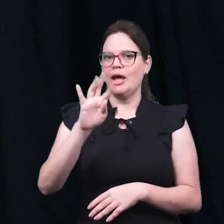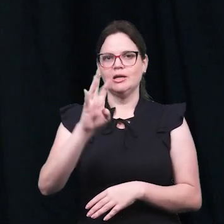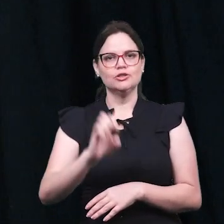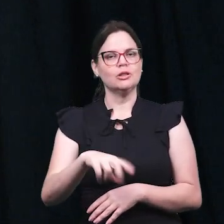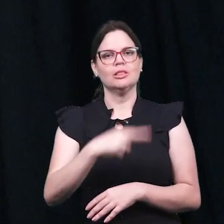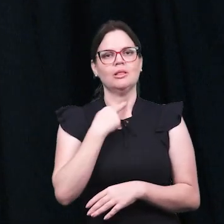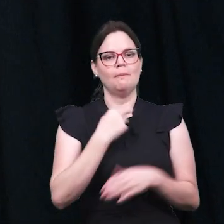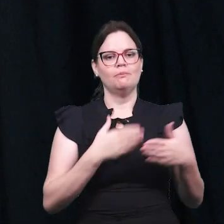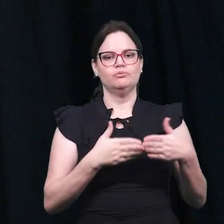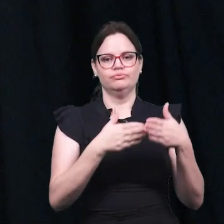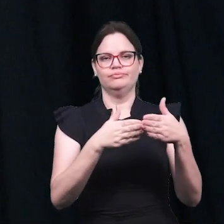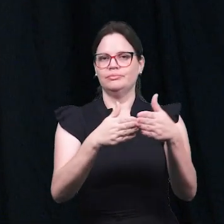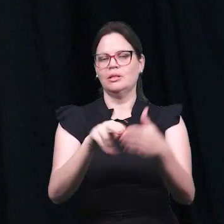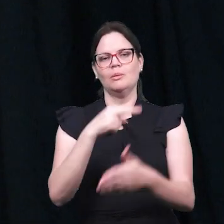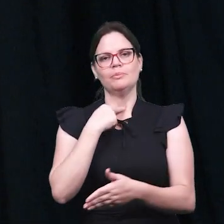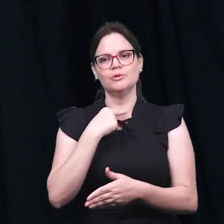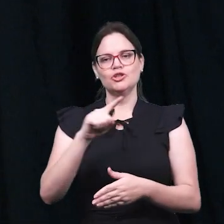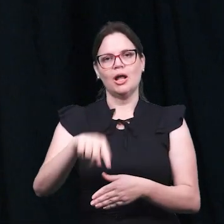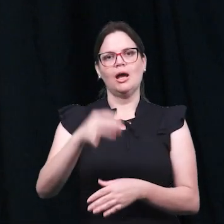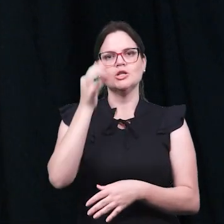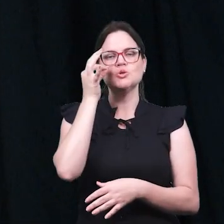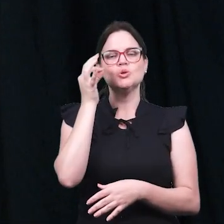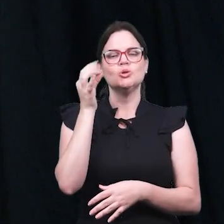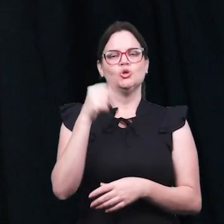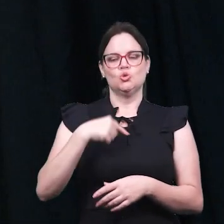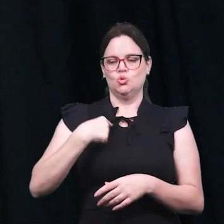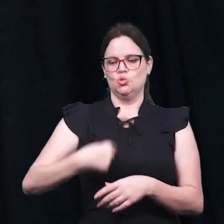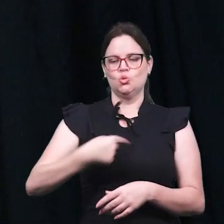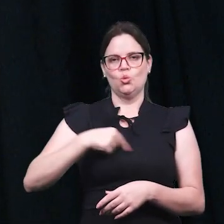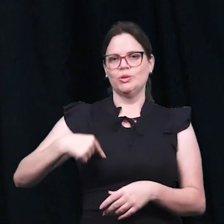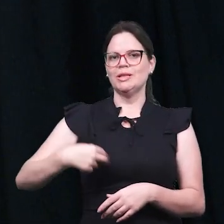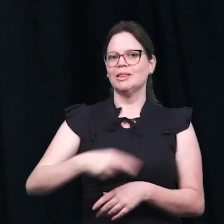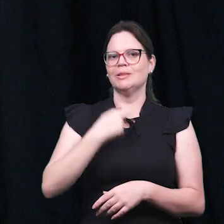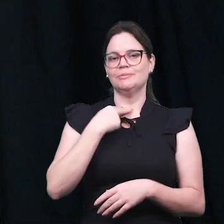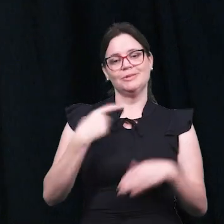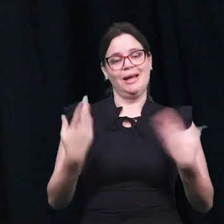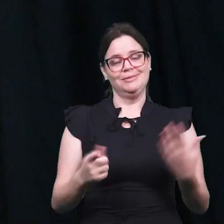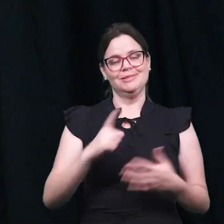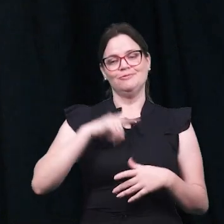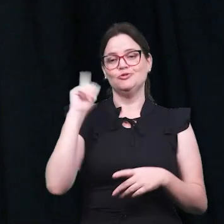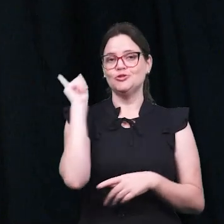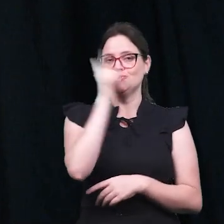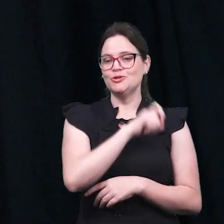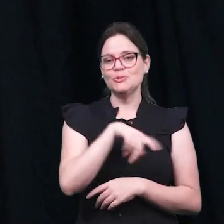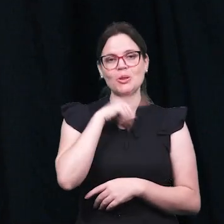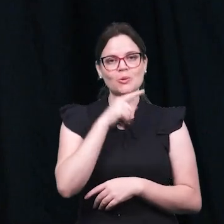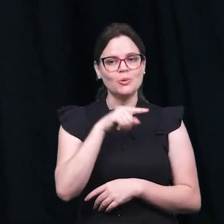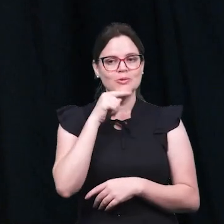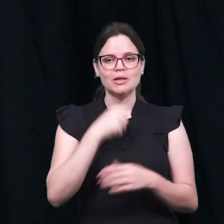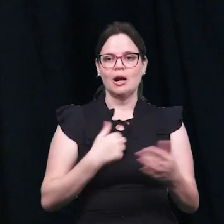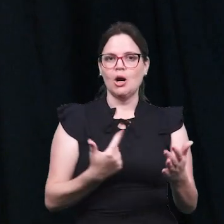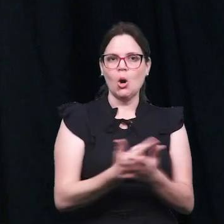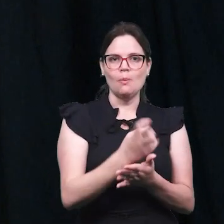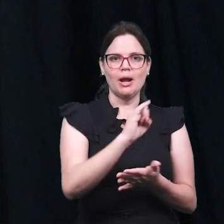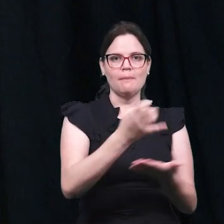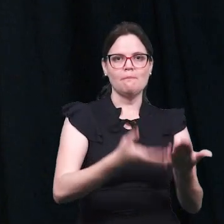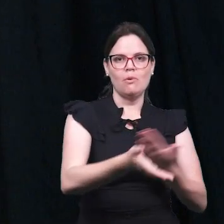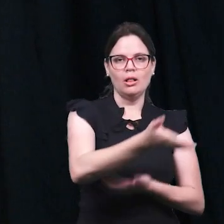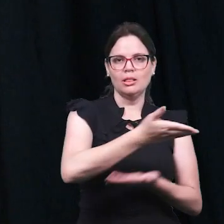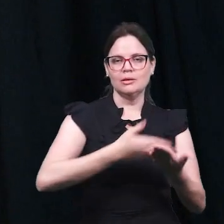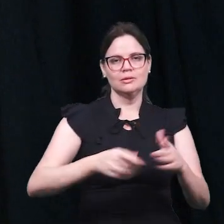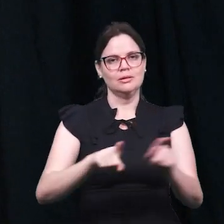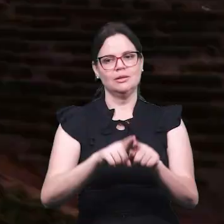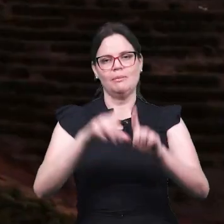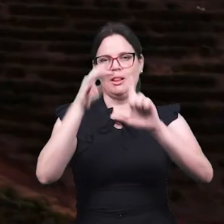navios passassem pelo canal de Suez. Aí o mercado subiu outra vez porque a gente tinha dificuldade produtiva e tínhamos agora uma